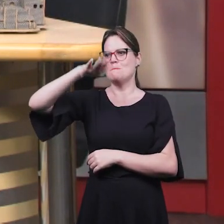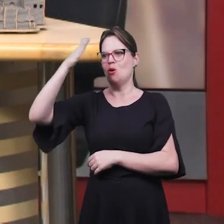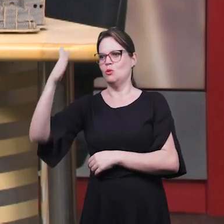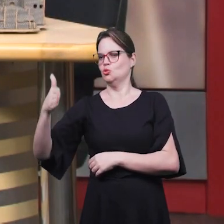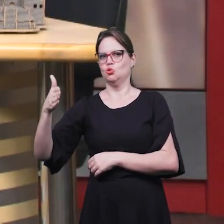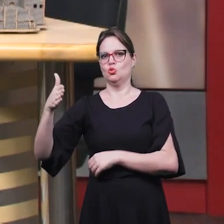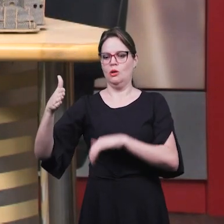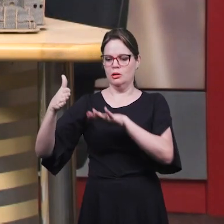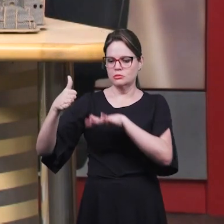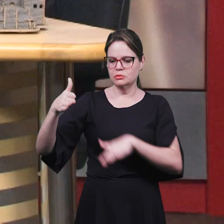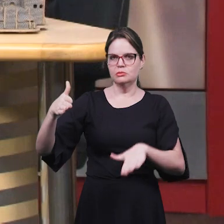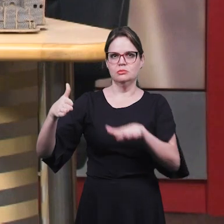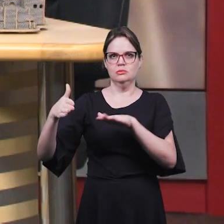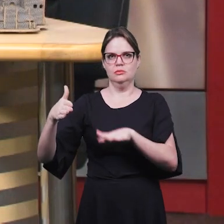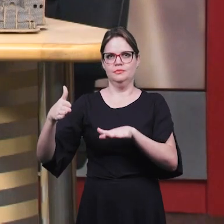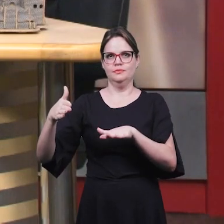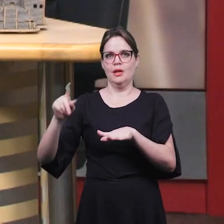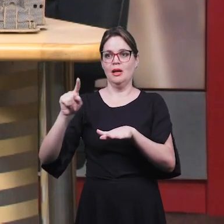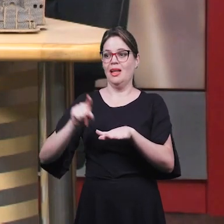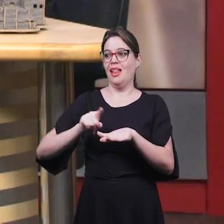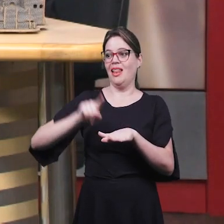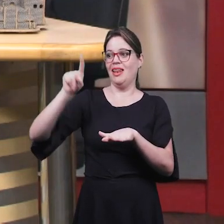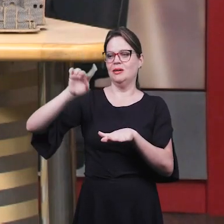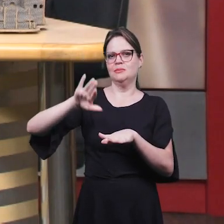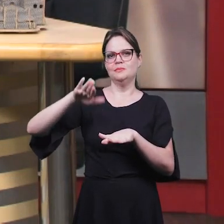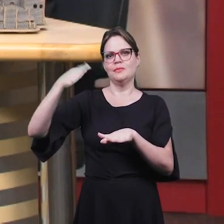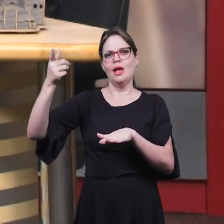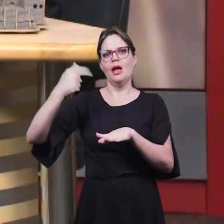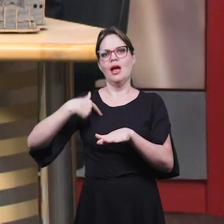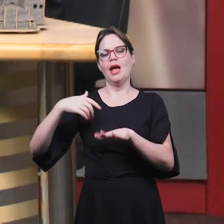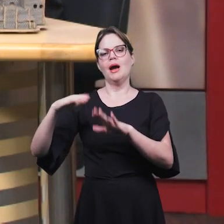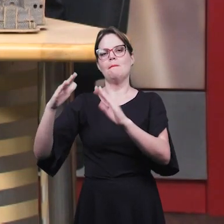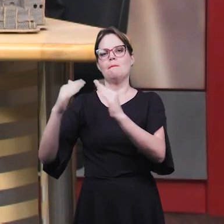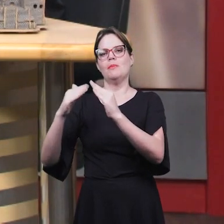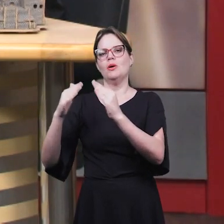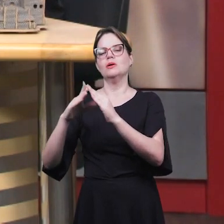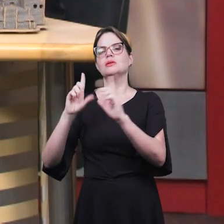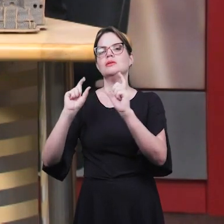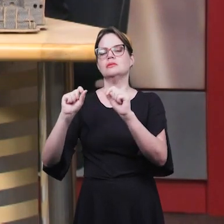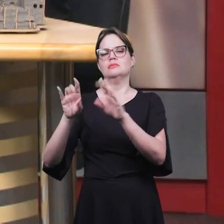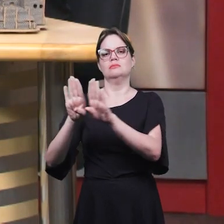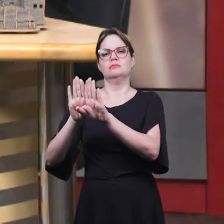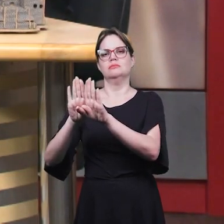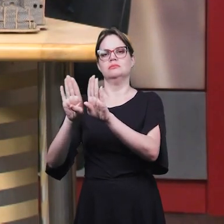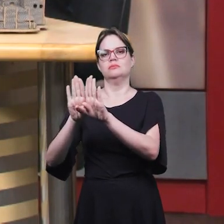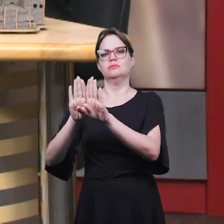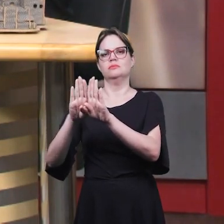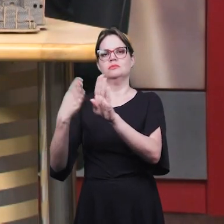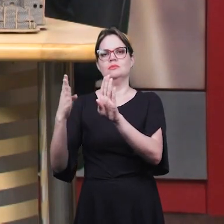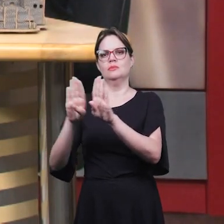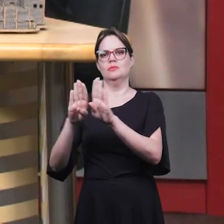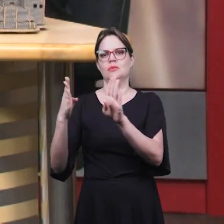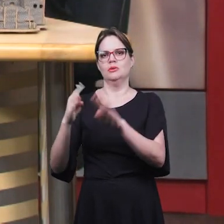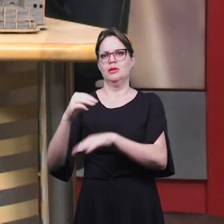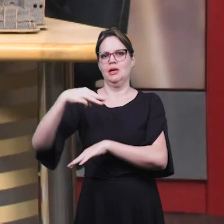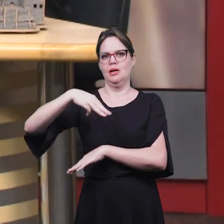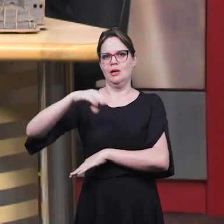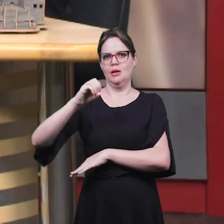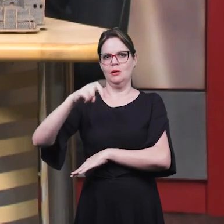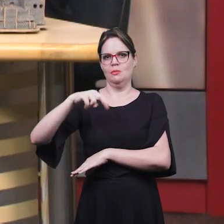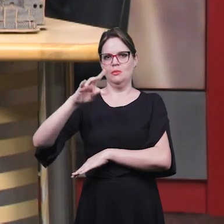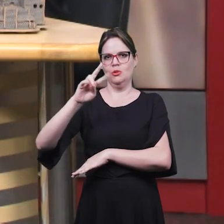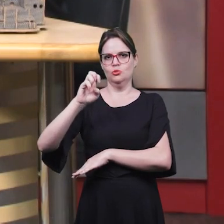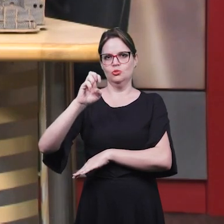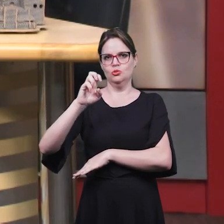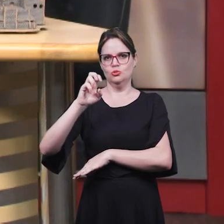ó, era a porta do monturo. Ou seja, como era uma parte baixa, toda a parte de... Esse aí eu não vou ter que falar em outro